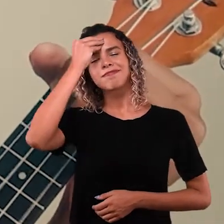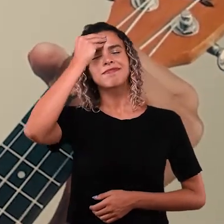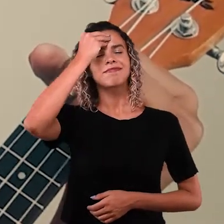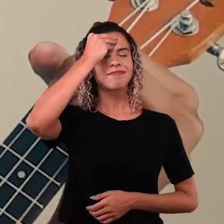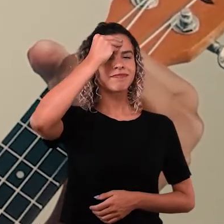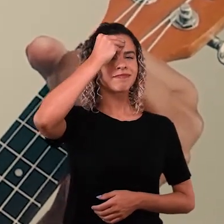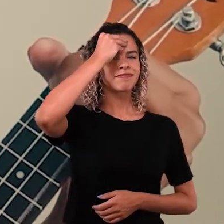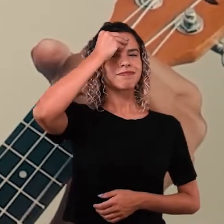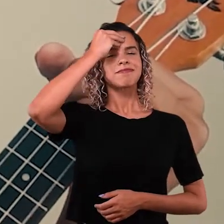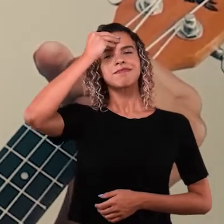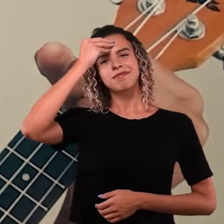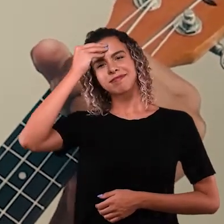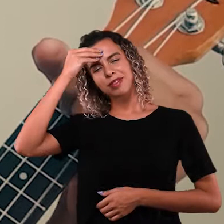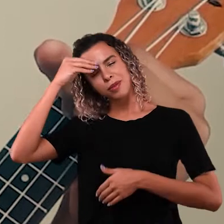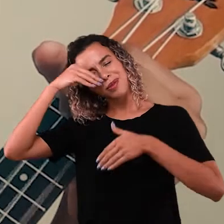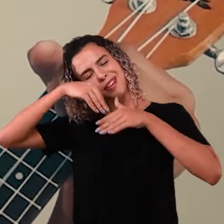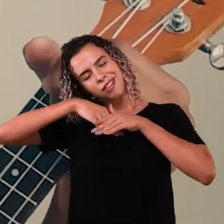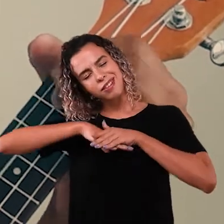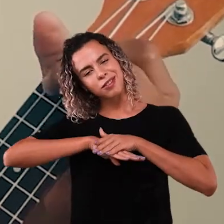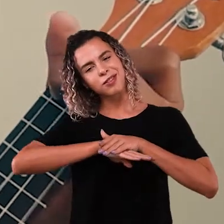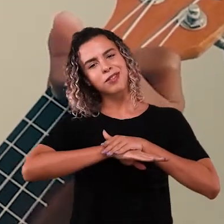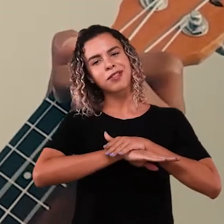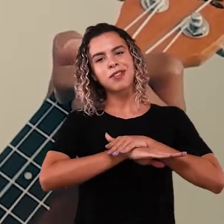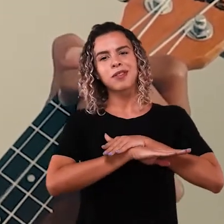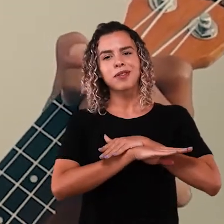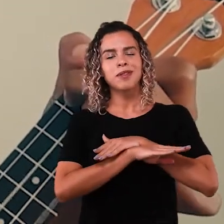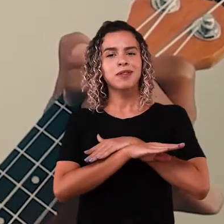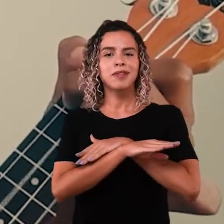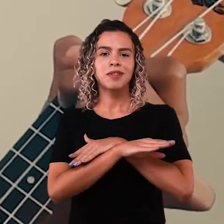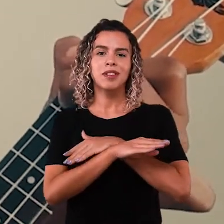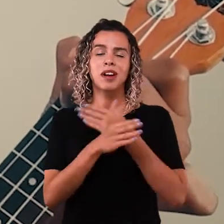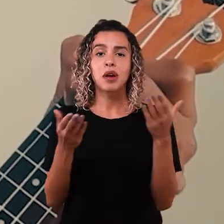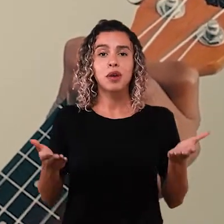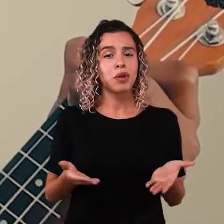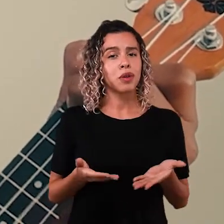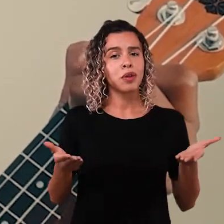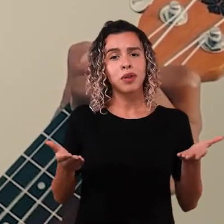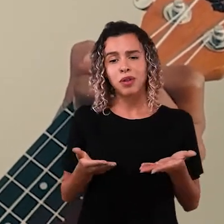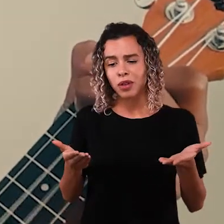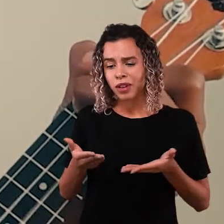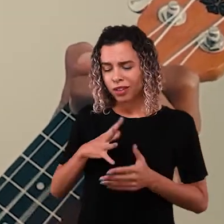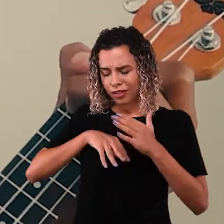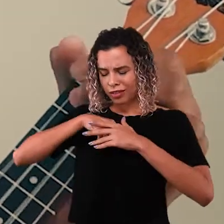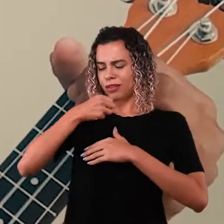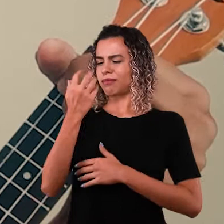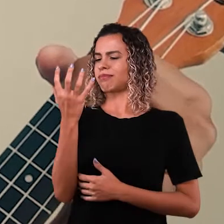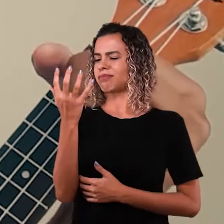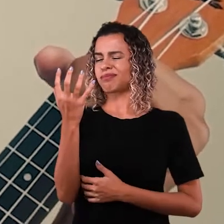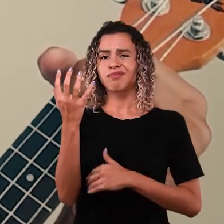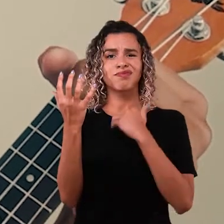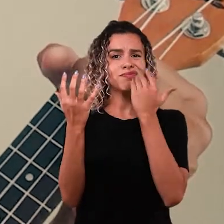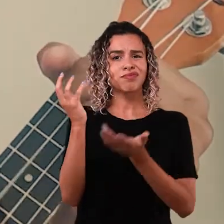Uma jovem negra de cabelos bem curtos, óculos e piercing no nariz toca um instrumento musical de cordas ukulele usando um fone de